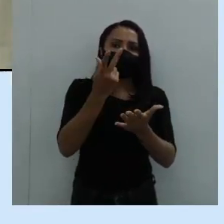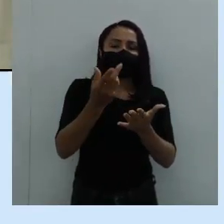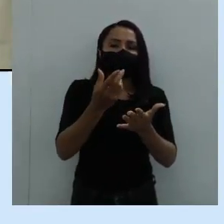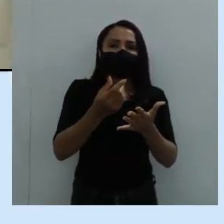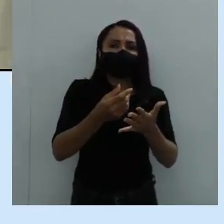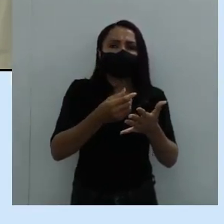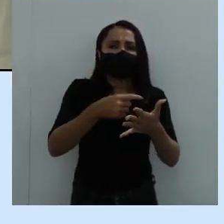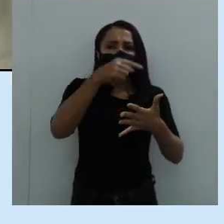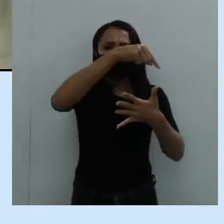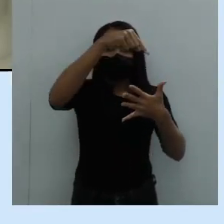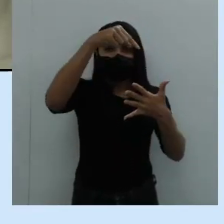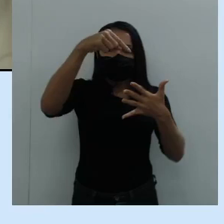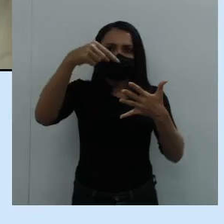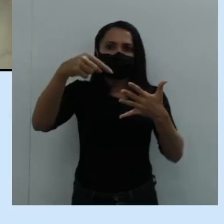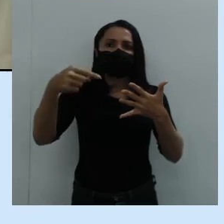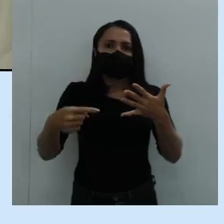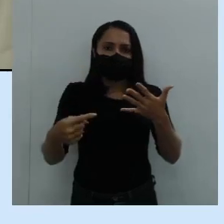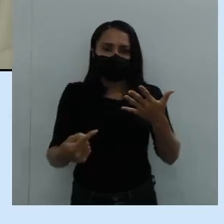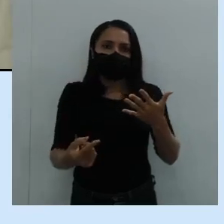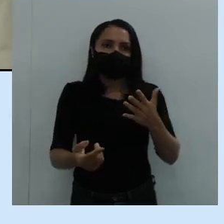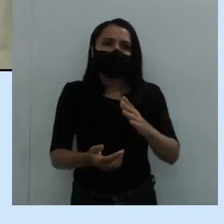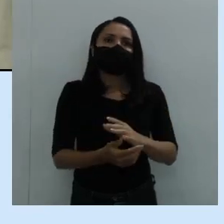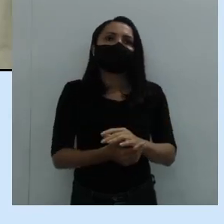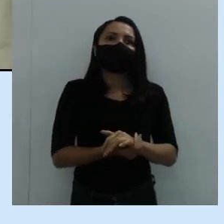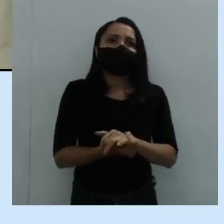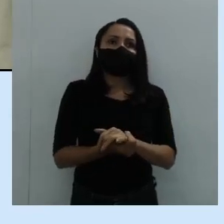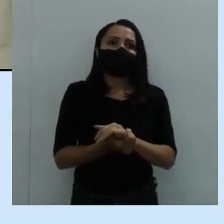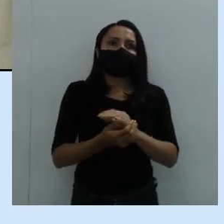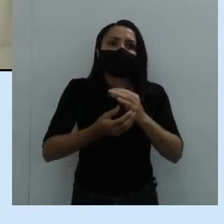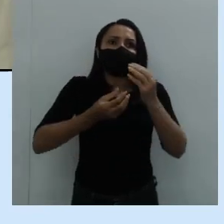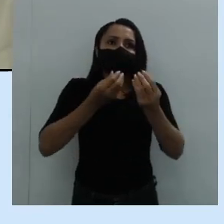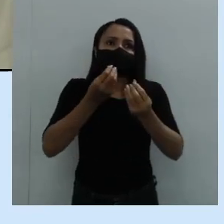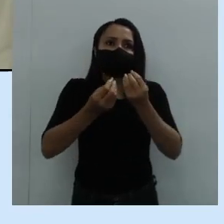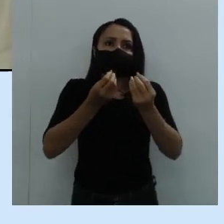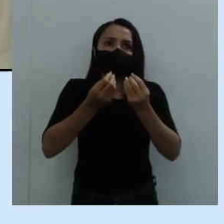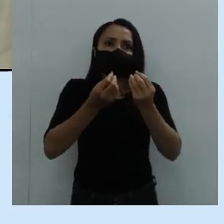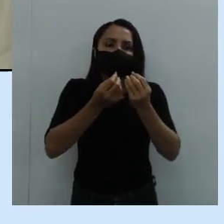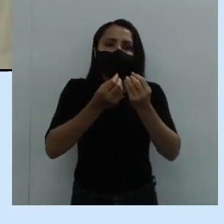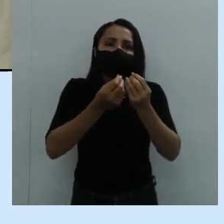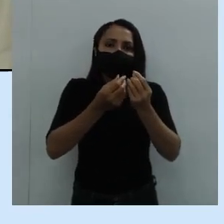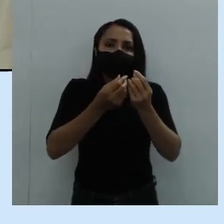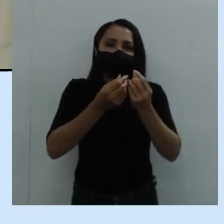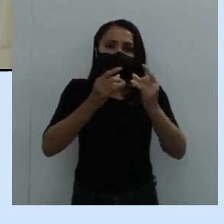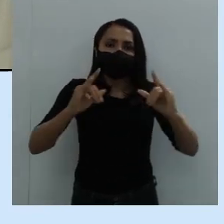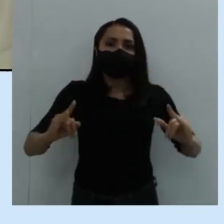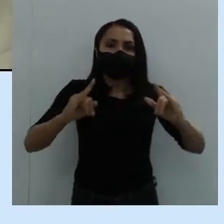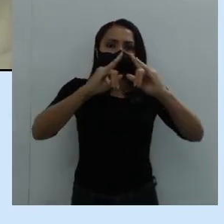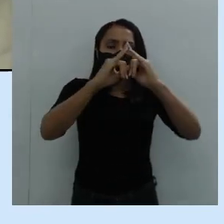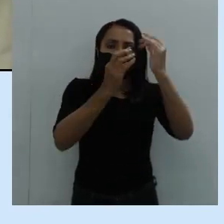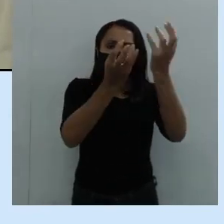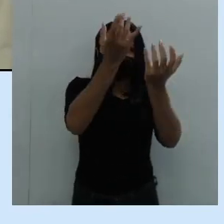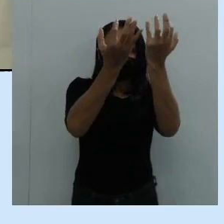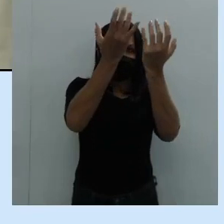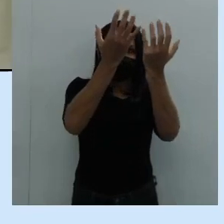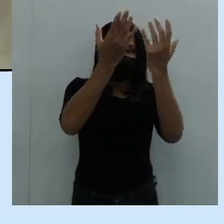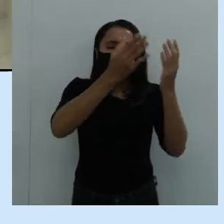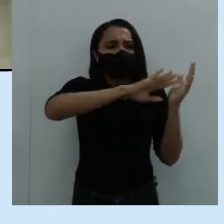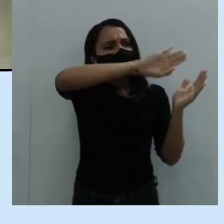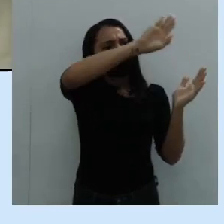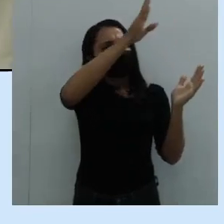que são naturais, tais como as erupções vulcânicas, o relevo,